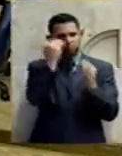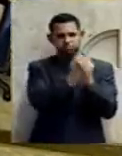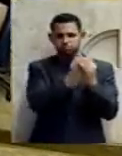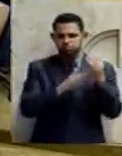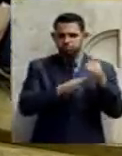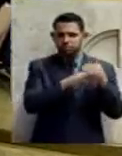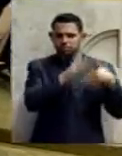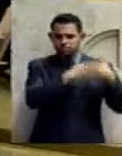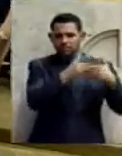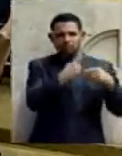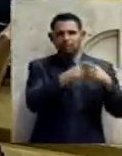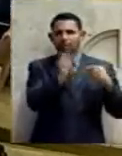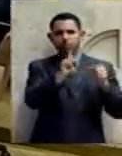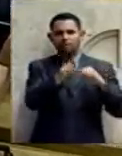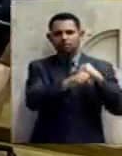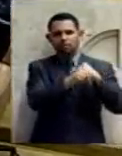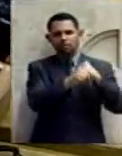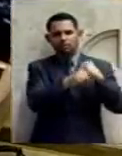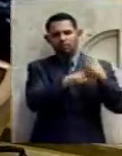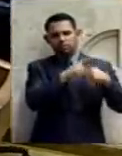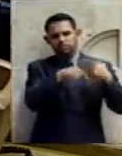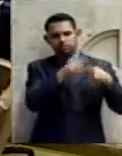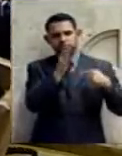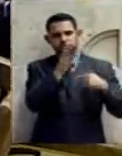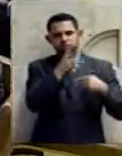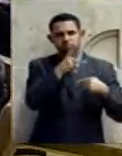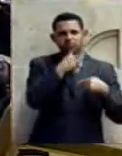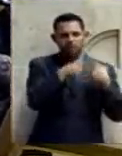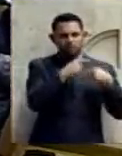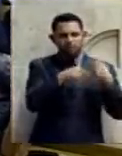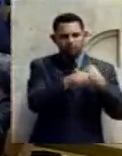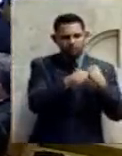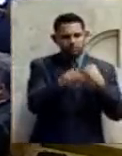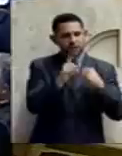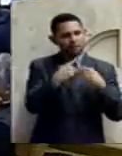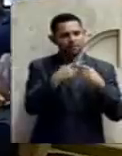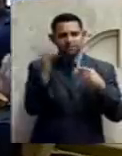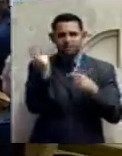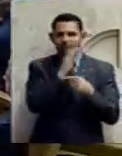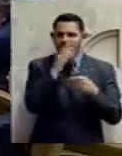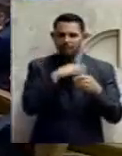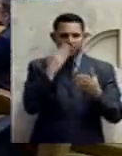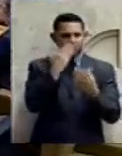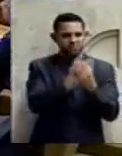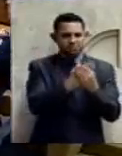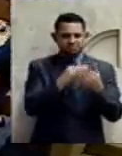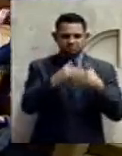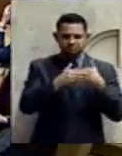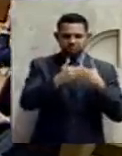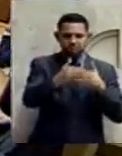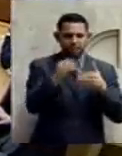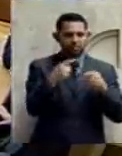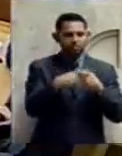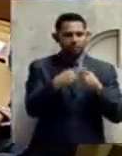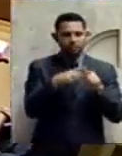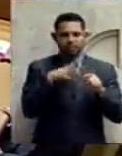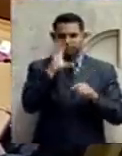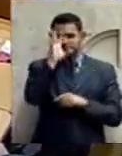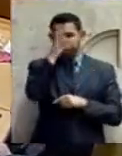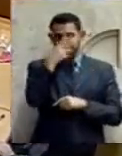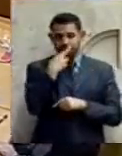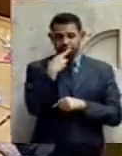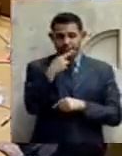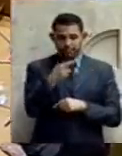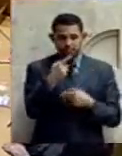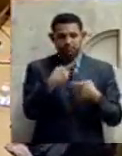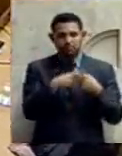o relatório Justiça em Números, relativos ao exercício do ano passado, o Conselho Nacional de Justiça forneceu